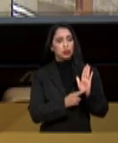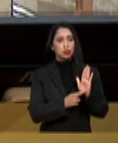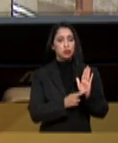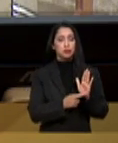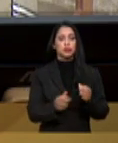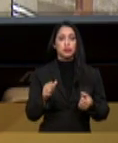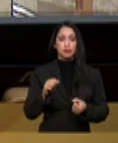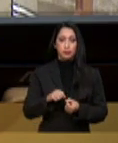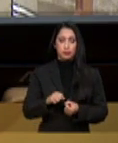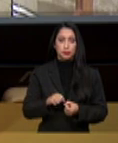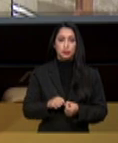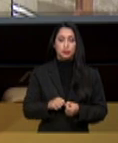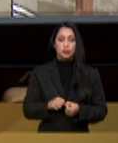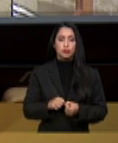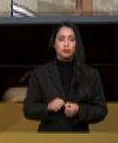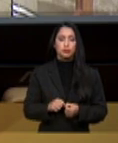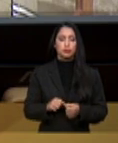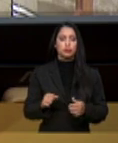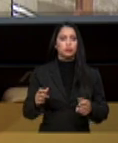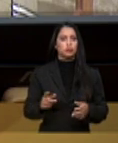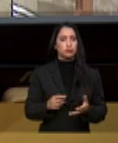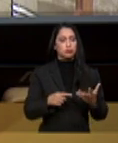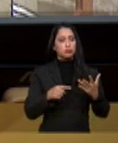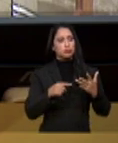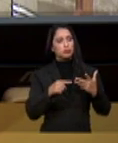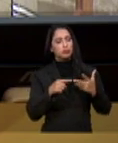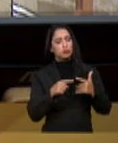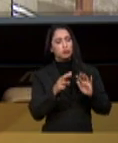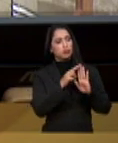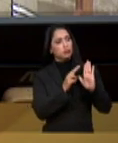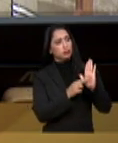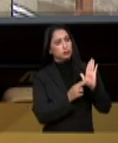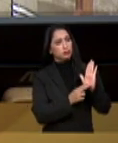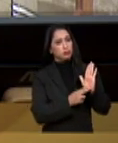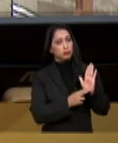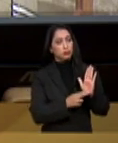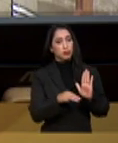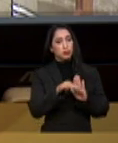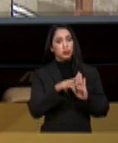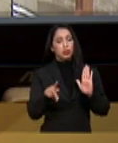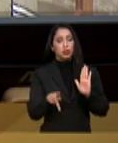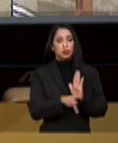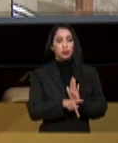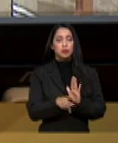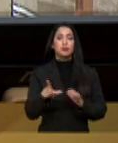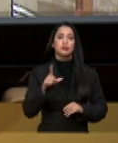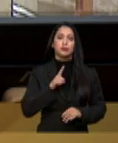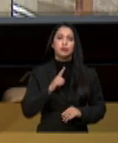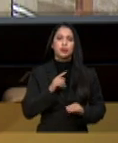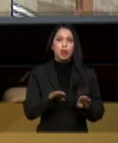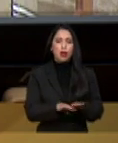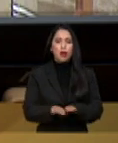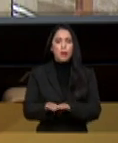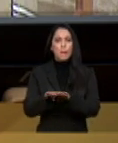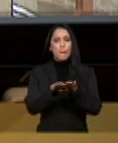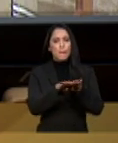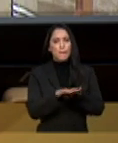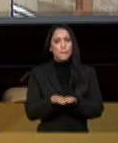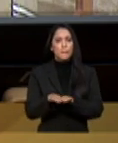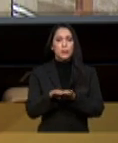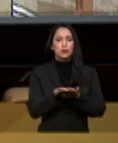eleita. Conforme a exposição de motivos do ato normativo, a medida provisória pretendeu harmonizar